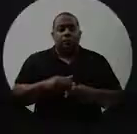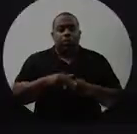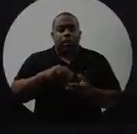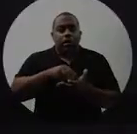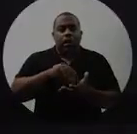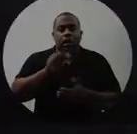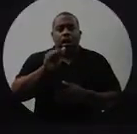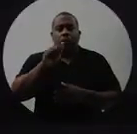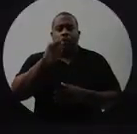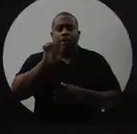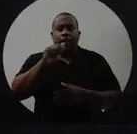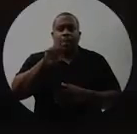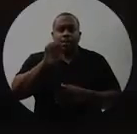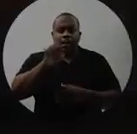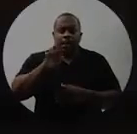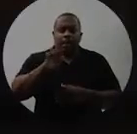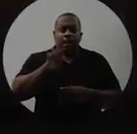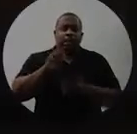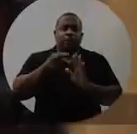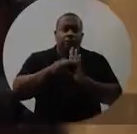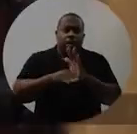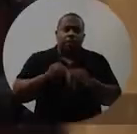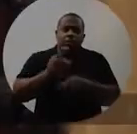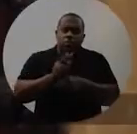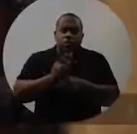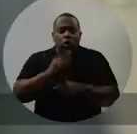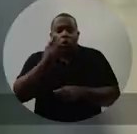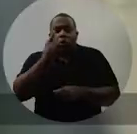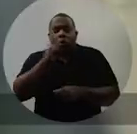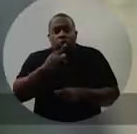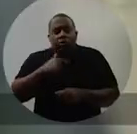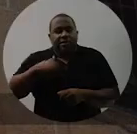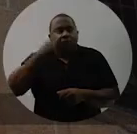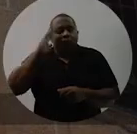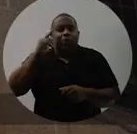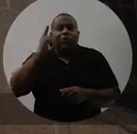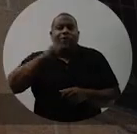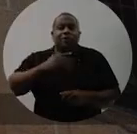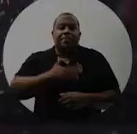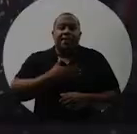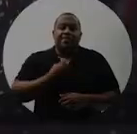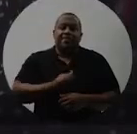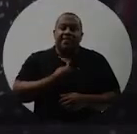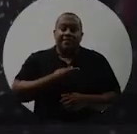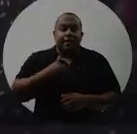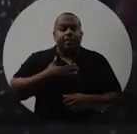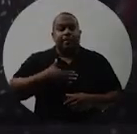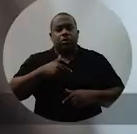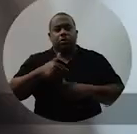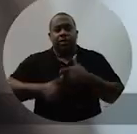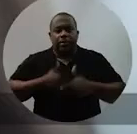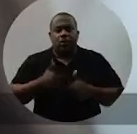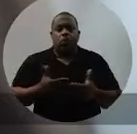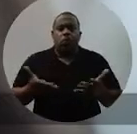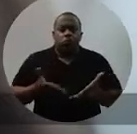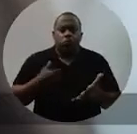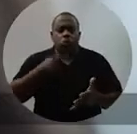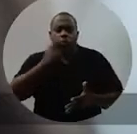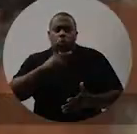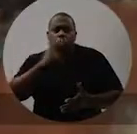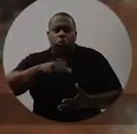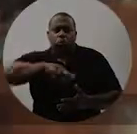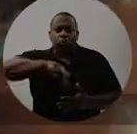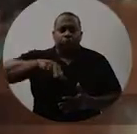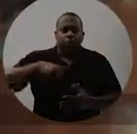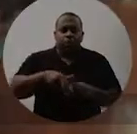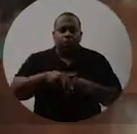Através do albergue, através do cuidar, tô conseguindo realizar o que eu preciso realizar na minha vida. Minhas atividades, meus trabalhos. Então, hoje em dia eu posso fazer o que eu